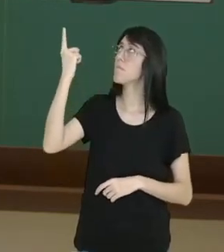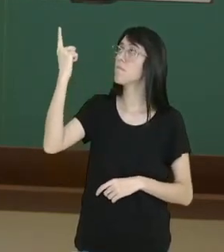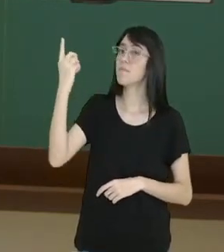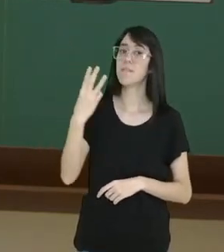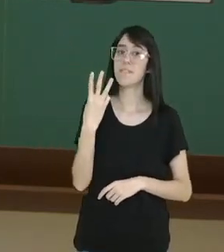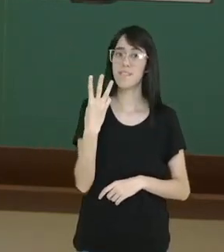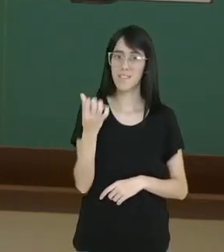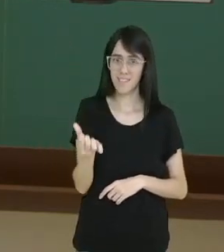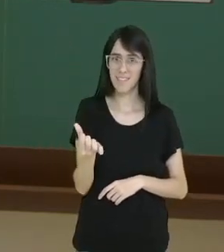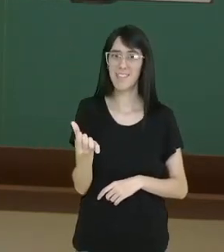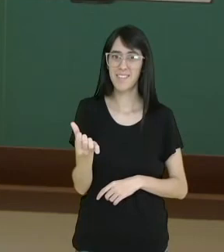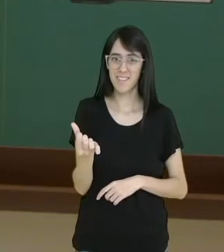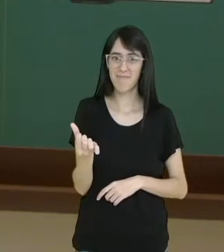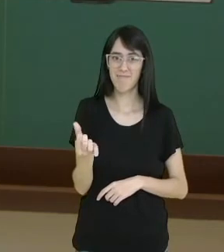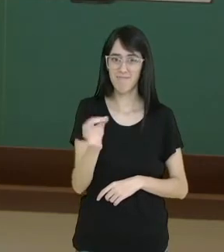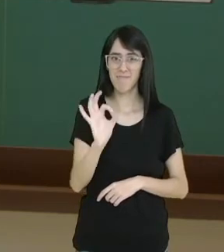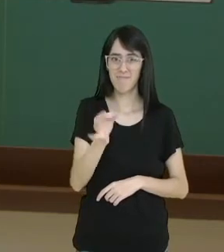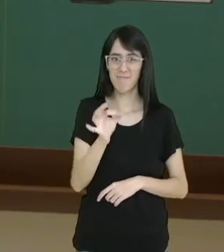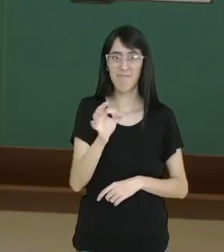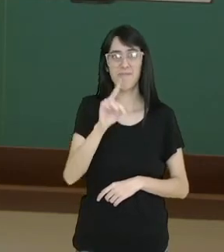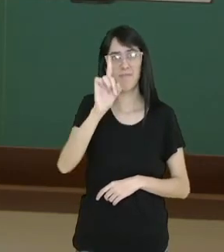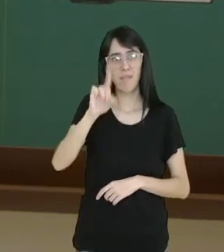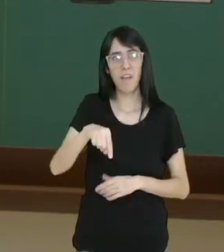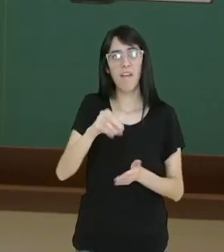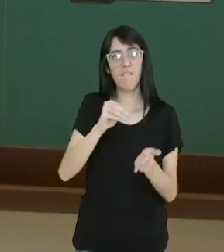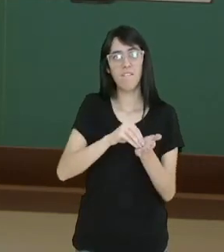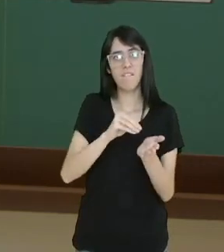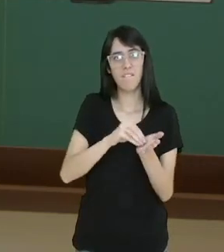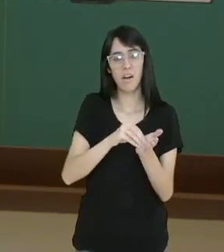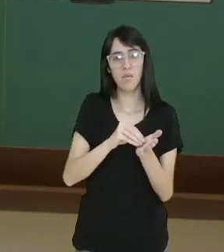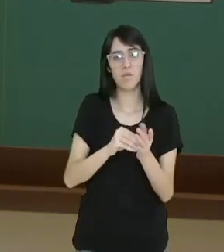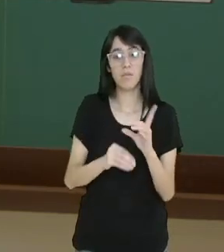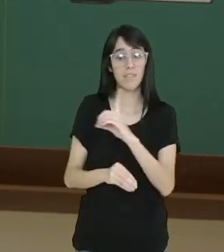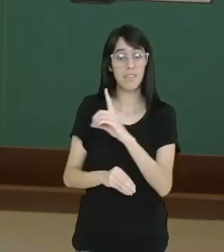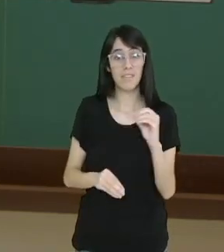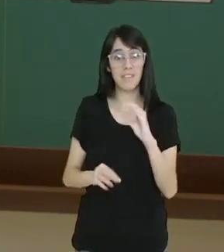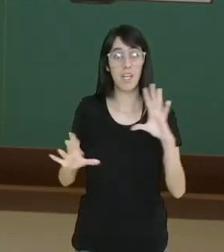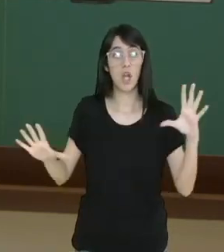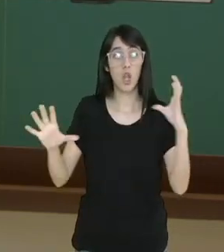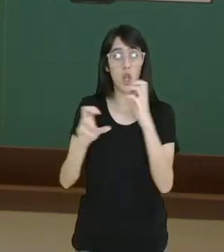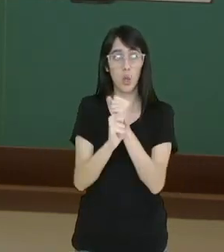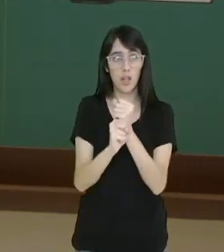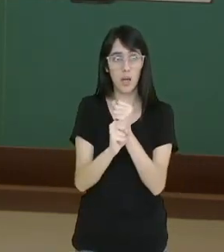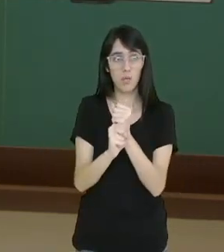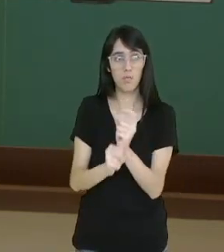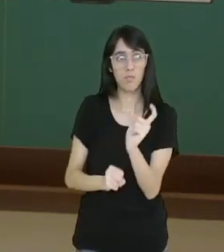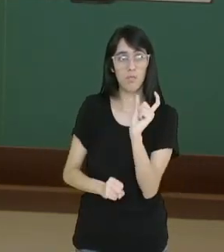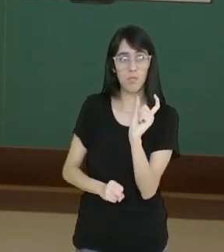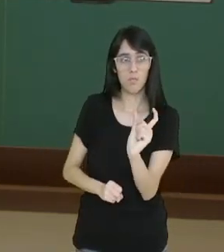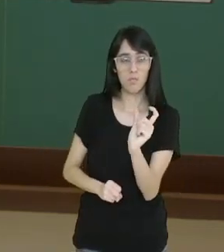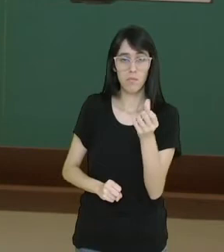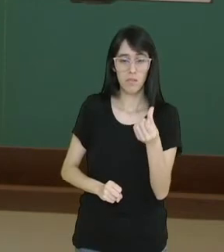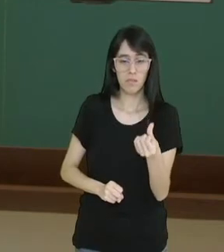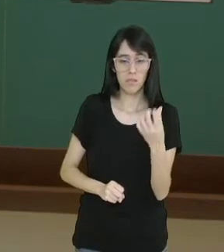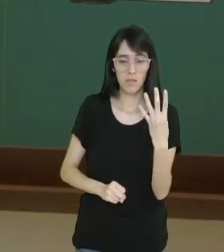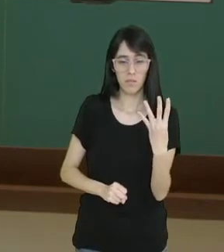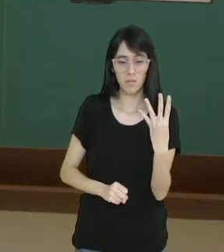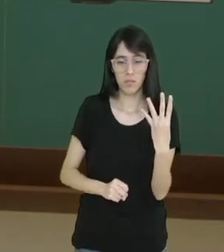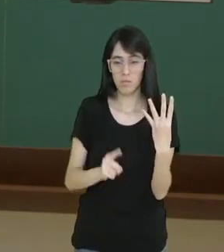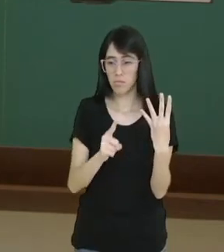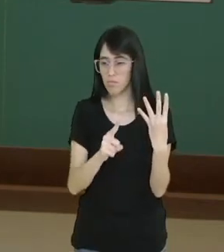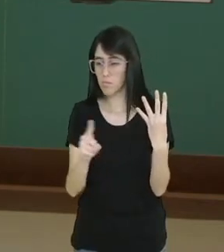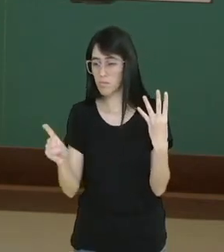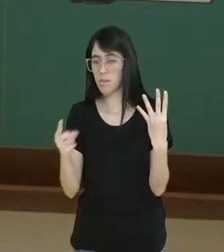36, né? Porque é o quanto falta para 100. 100 é o total. Então, se eu juntar os dois pedaços, tem que dar o